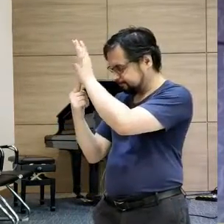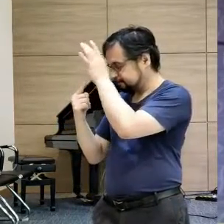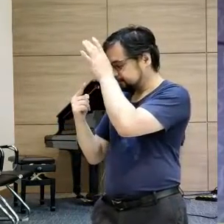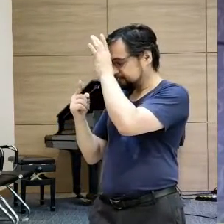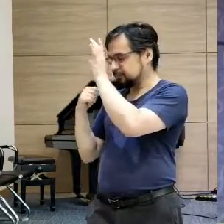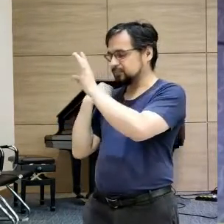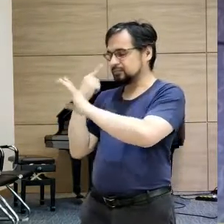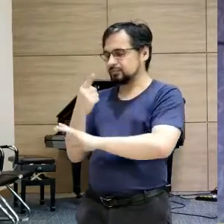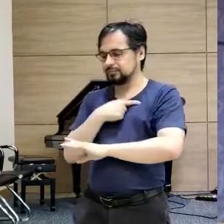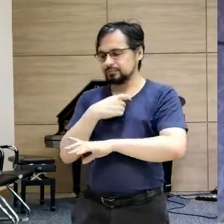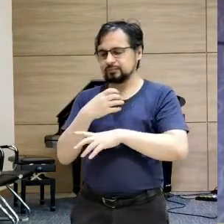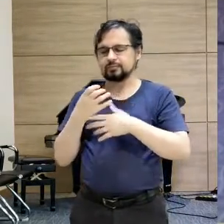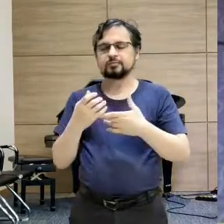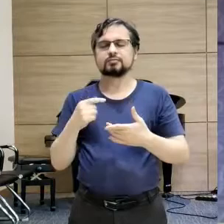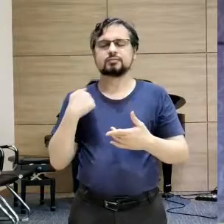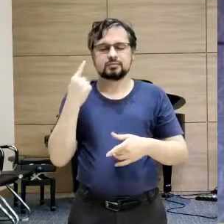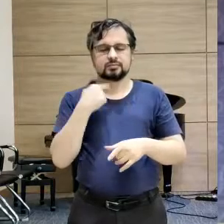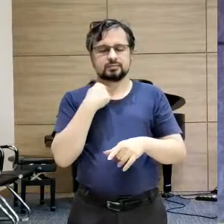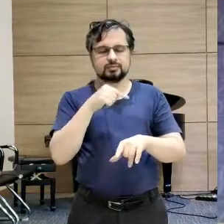Nós estamos, nesse momento,